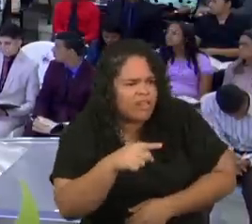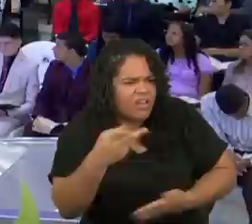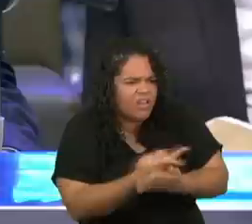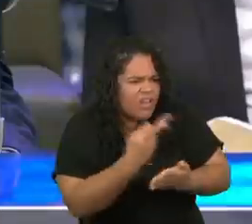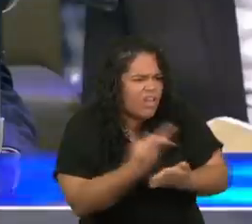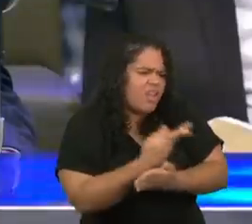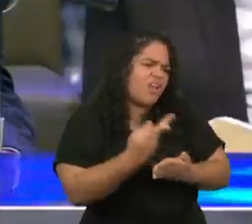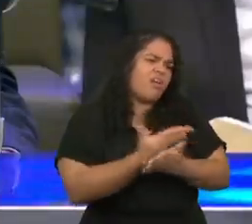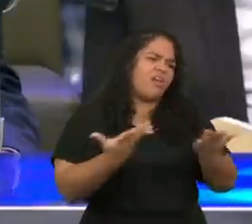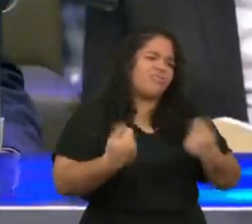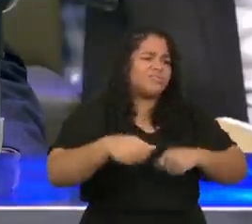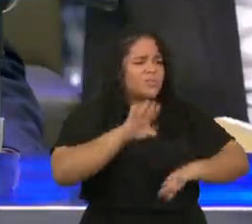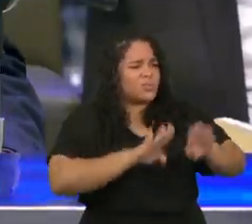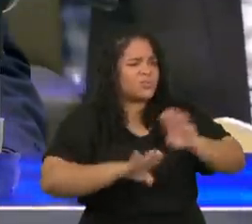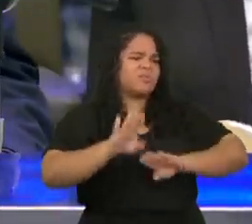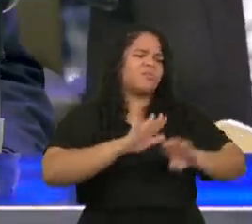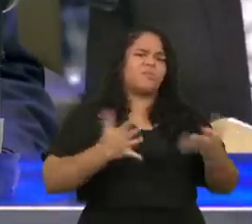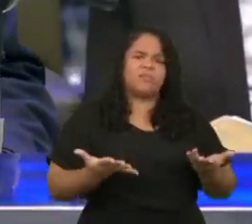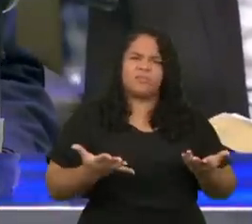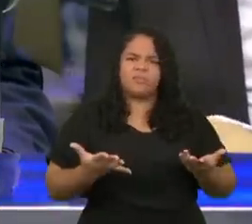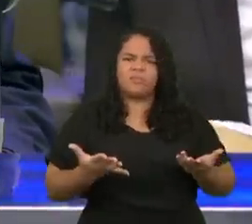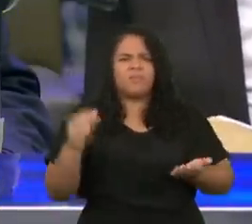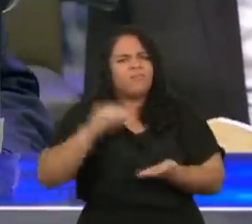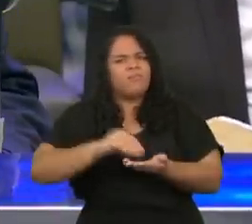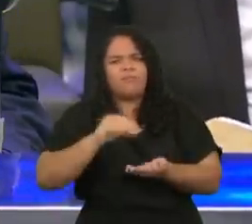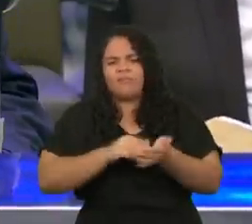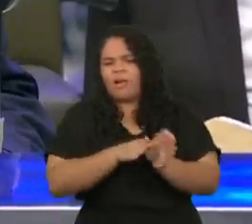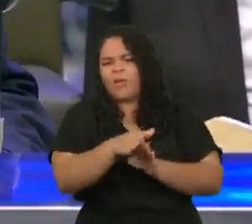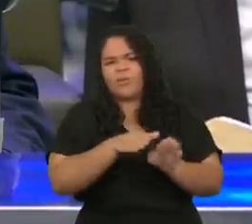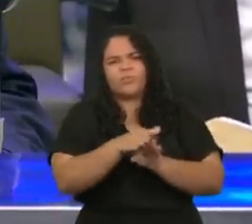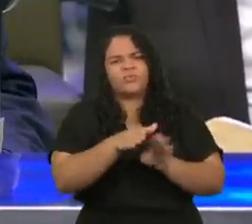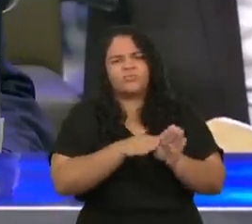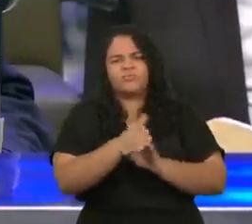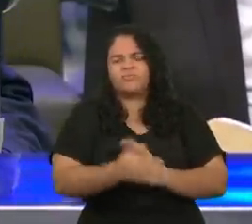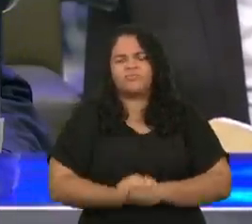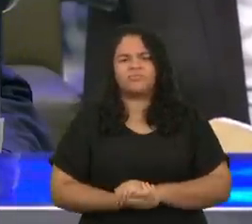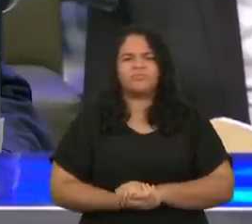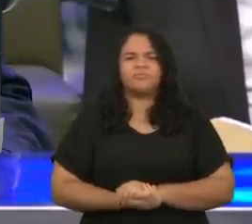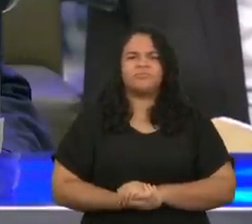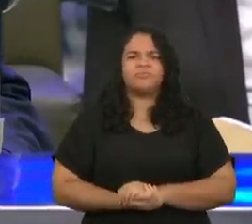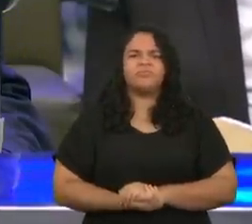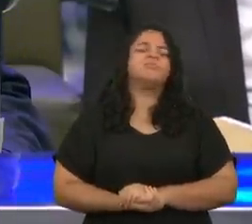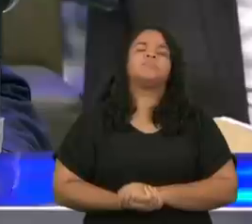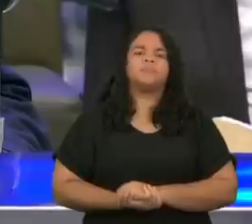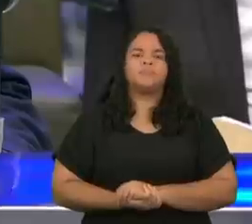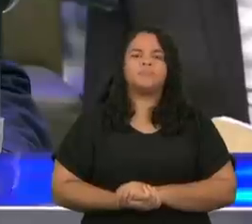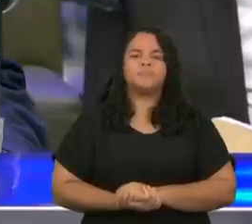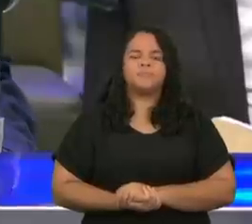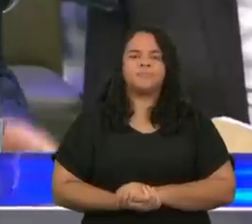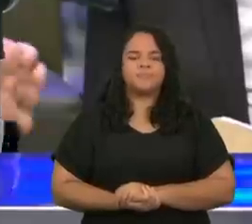ela precisava ser advertida sair com cuidado Mas ele saiu e é